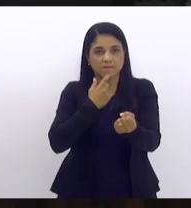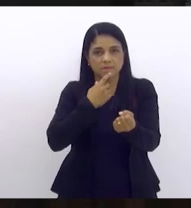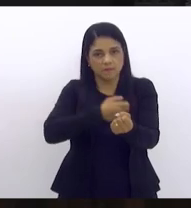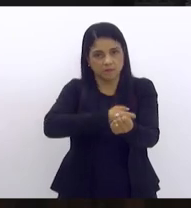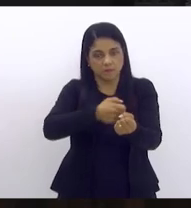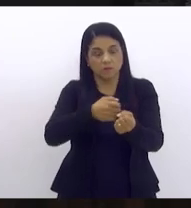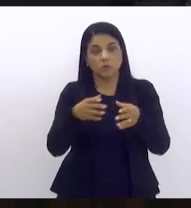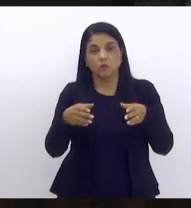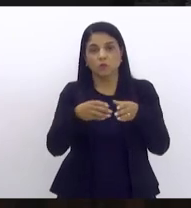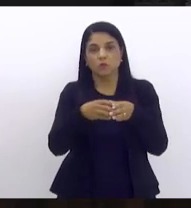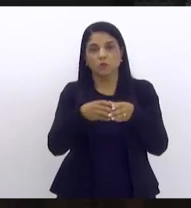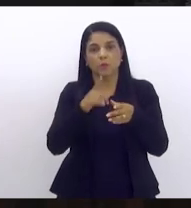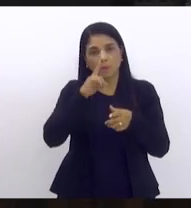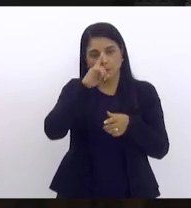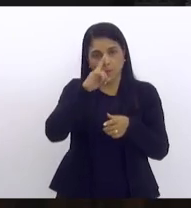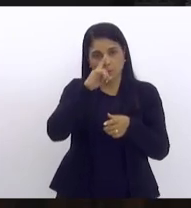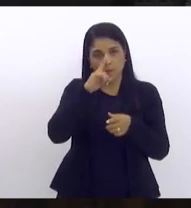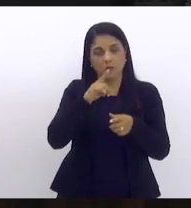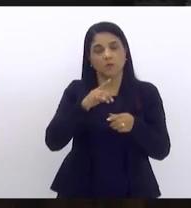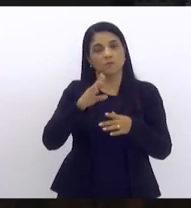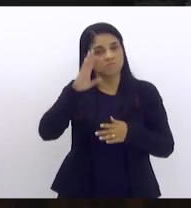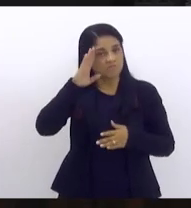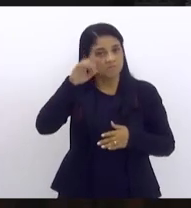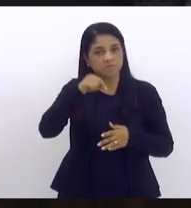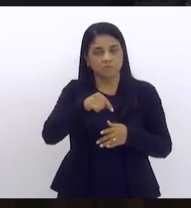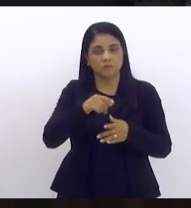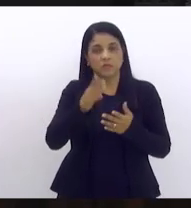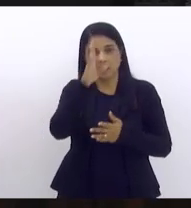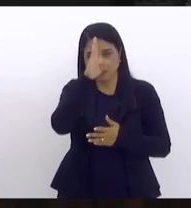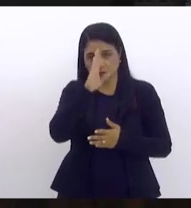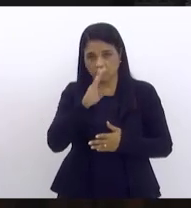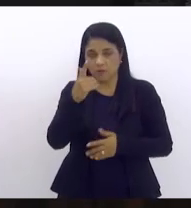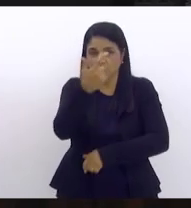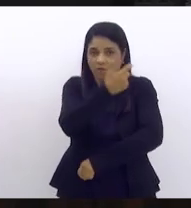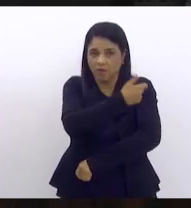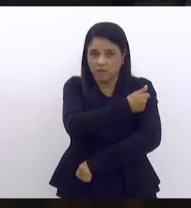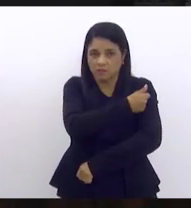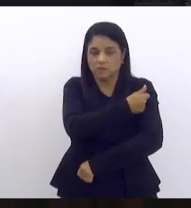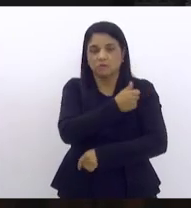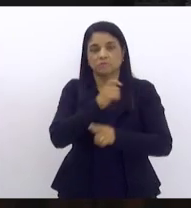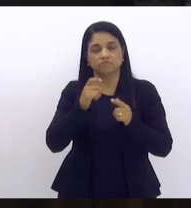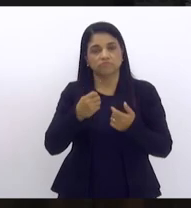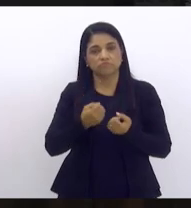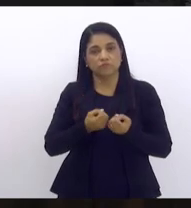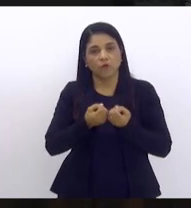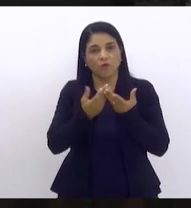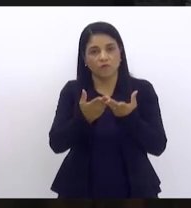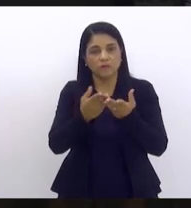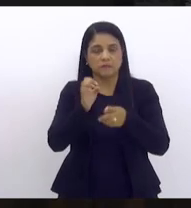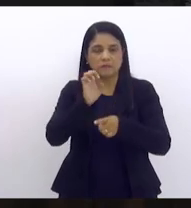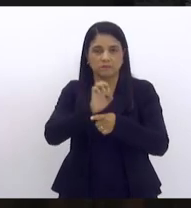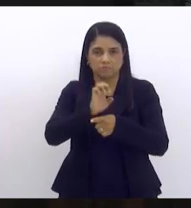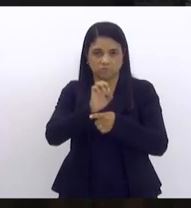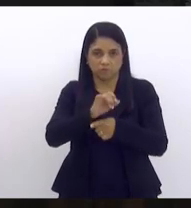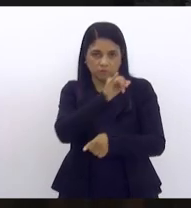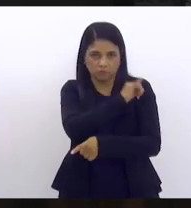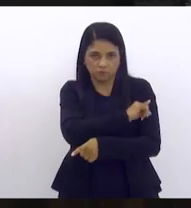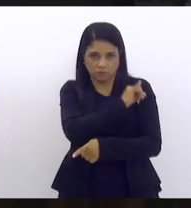grupo prioritário para receber gratuitamente vacinas oferecidas em campanhas no Estado do Rio de